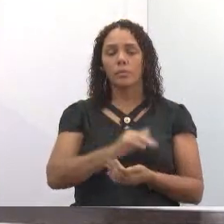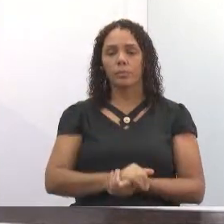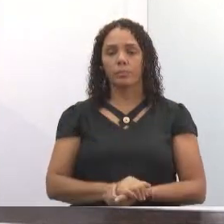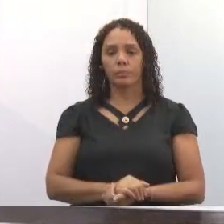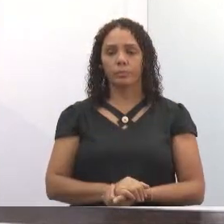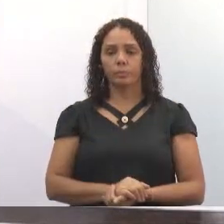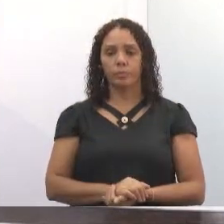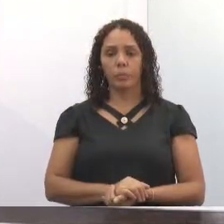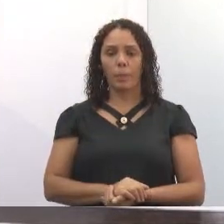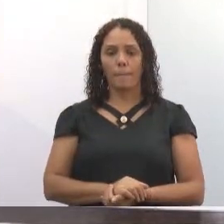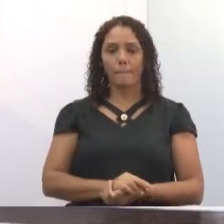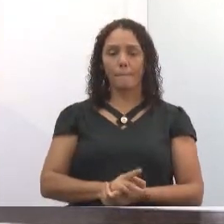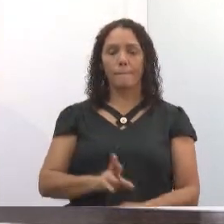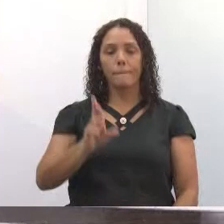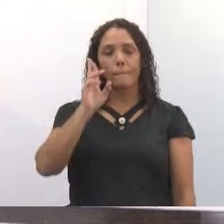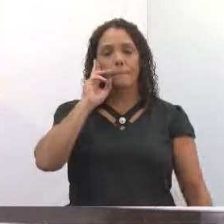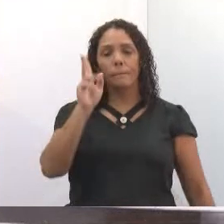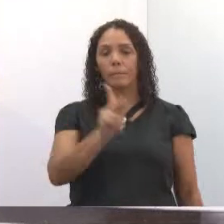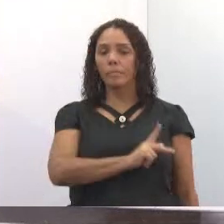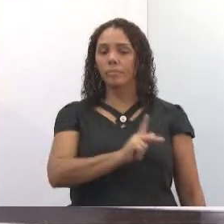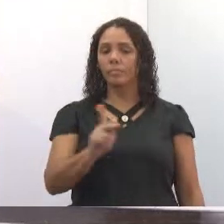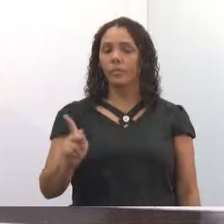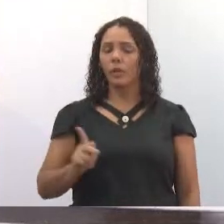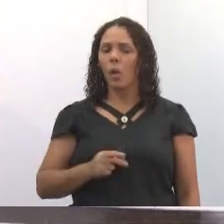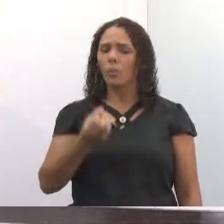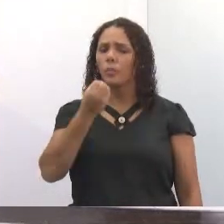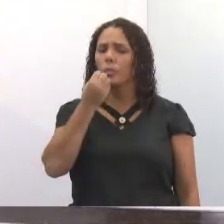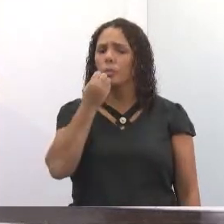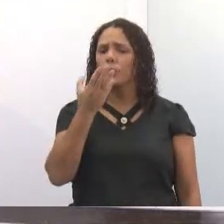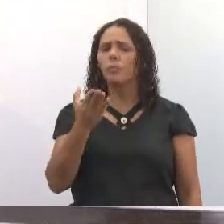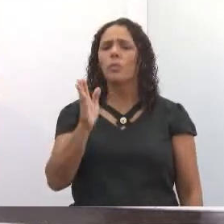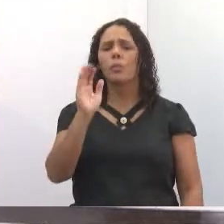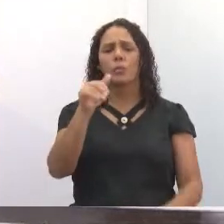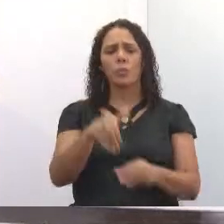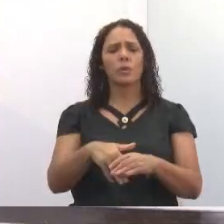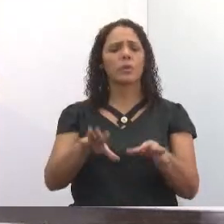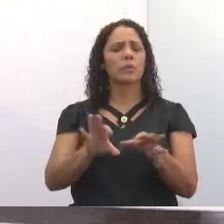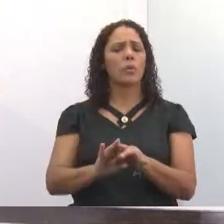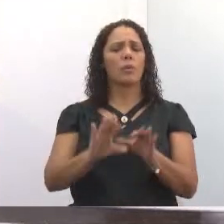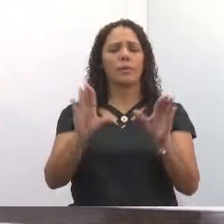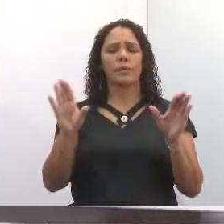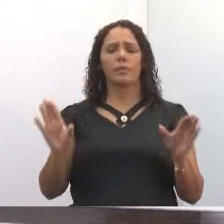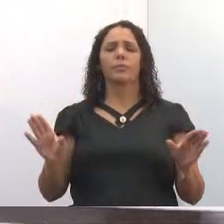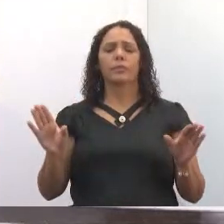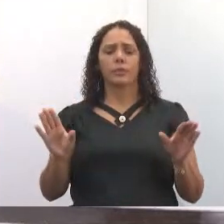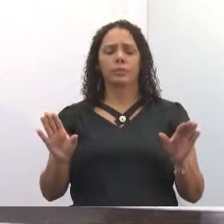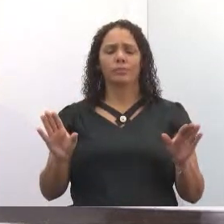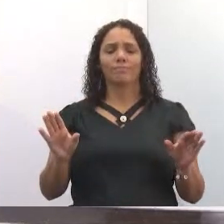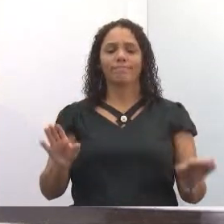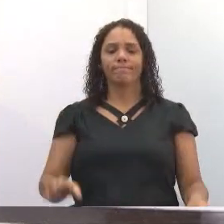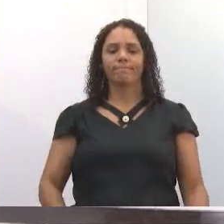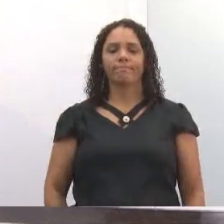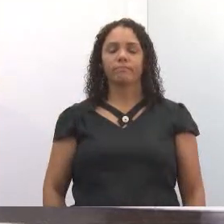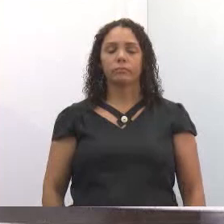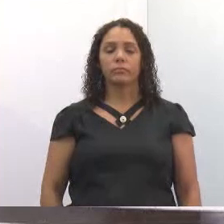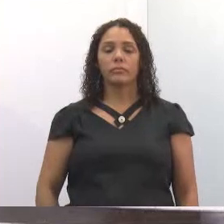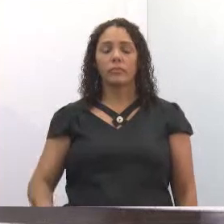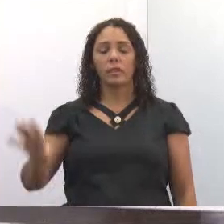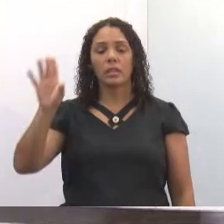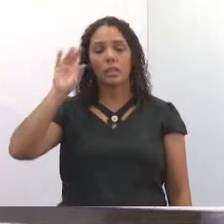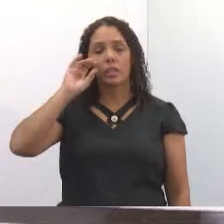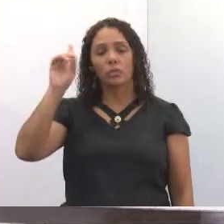Senhor presidente, que bom que o vereador Valmir colocou para votação e discussão esse pedido de informações. E foi num